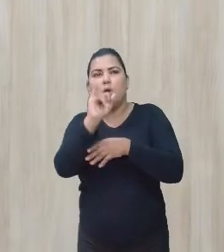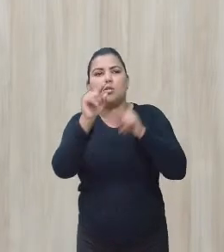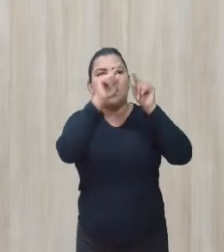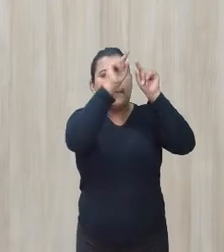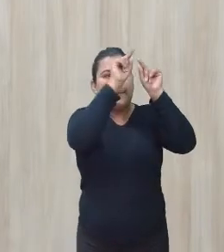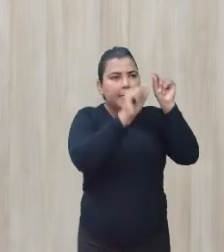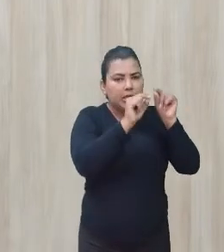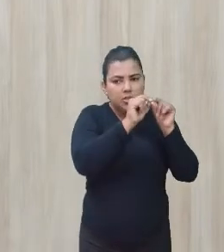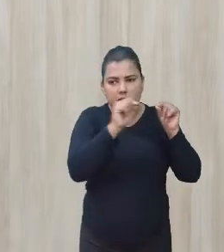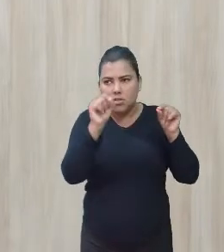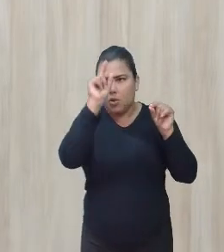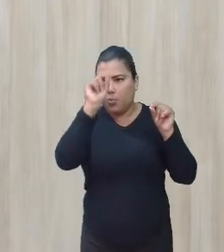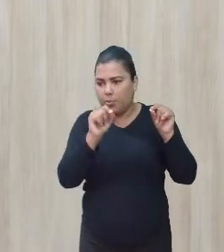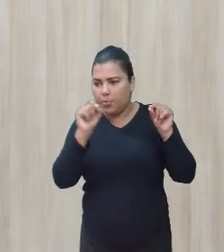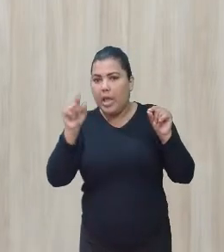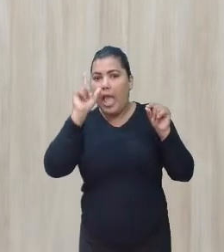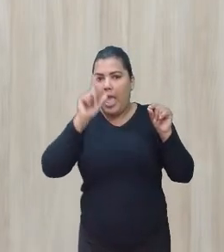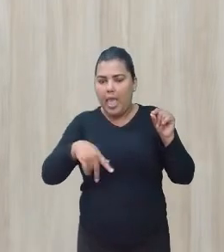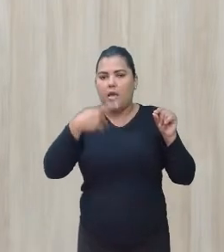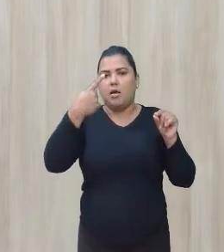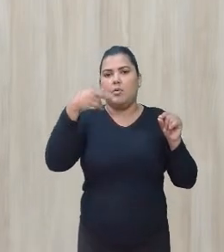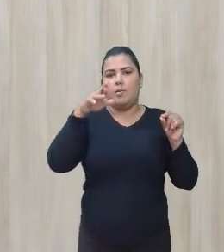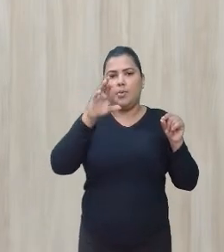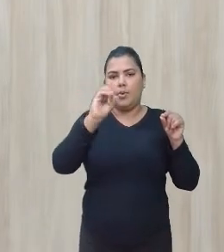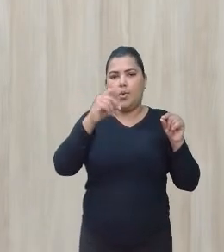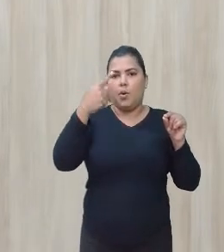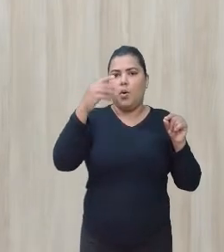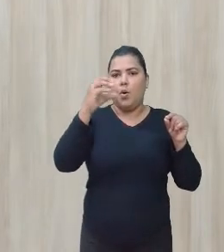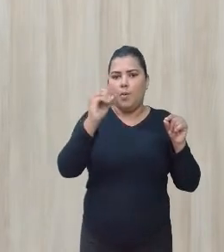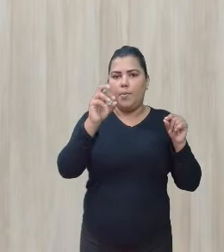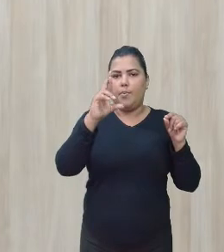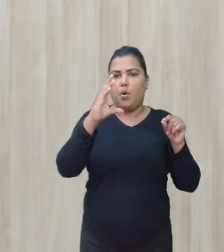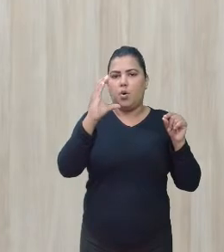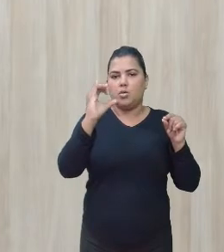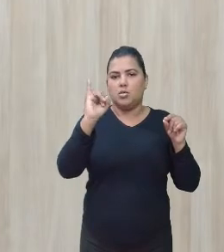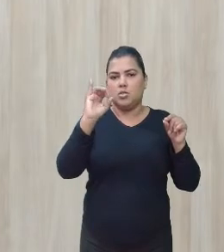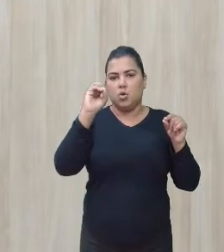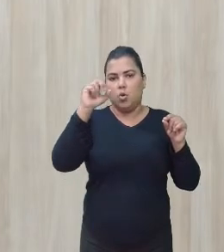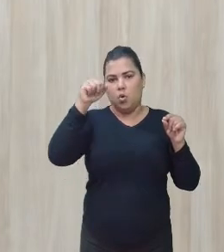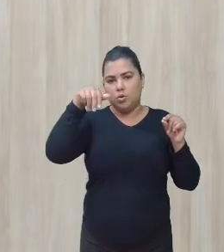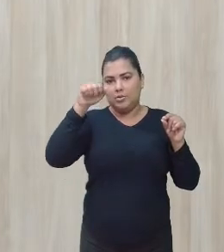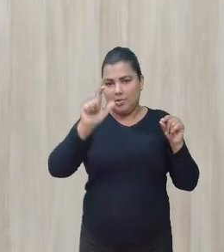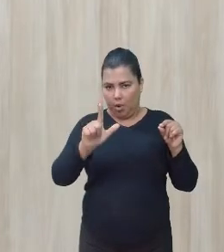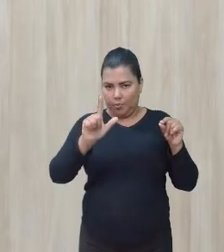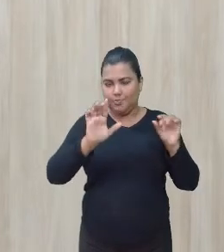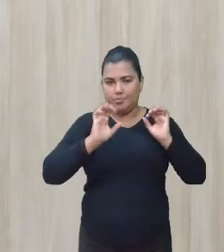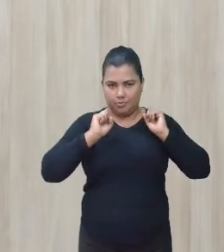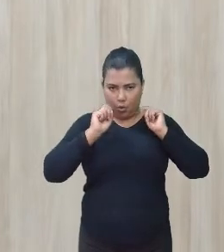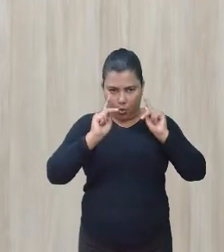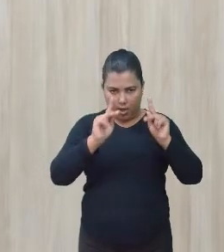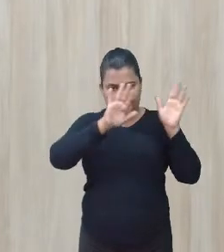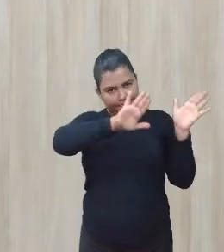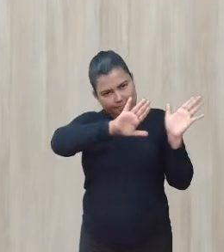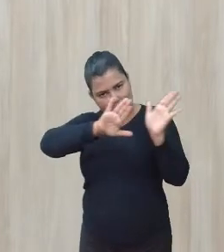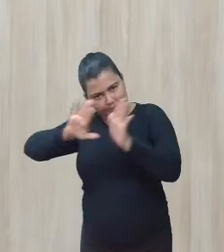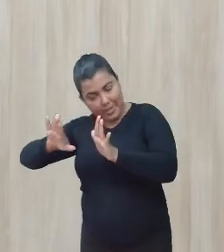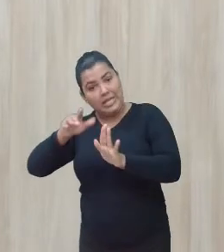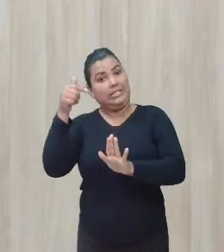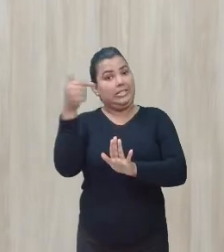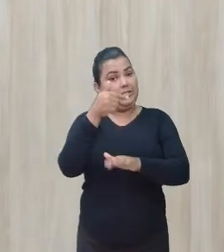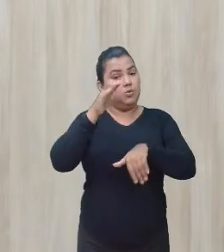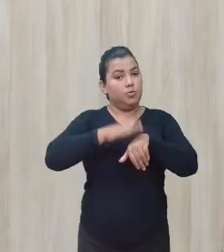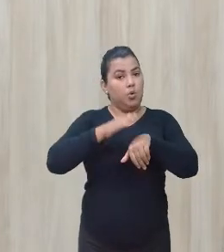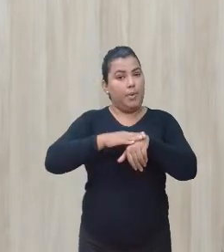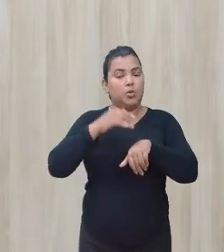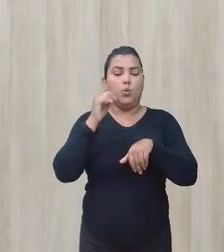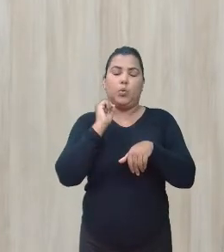vai se preocupar com outras situações. No caso agora, eu vou pegar as figuras e não vou me preocupar com as dimensões